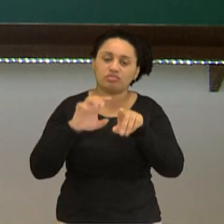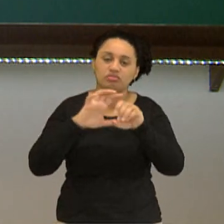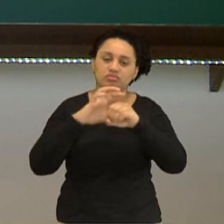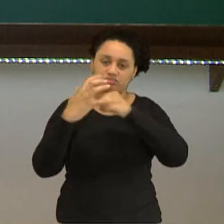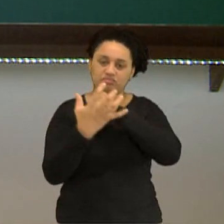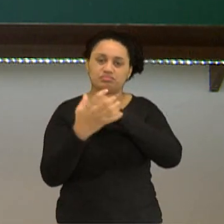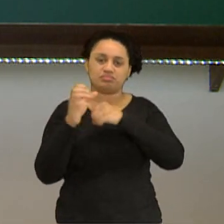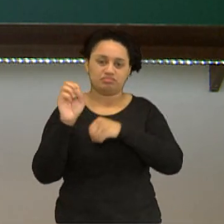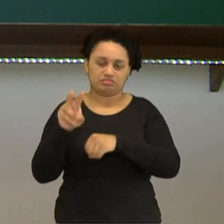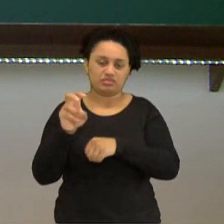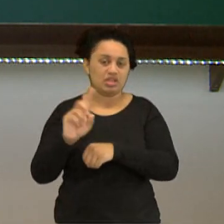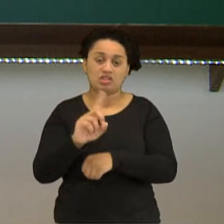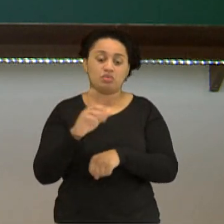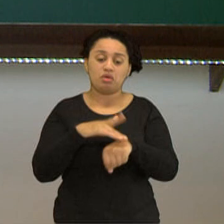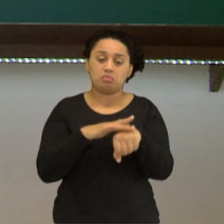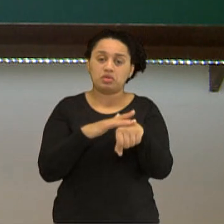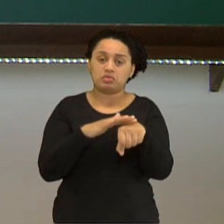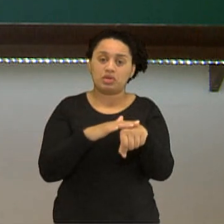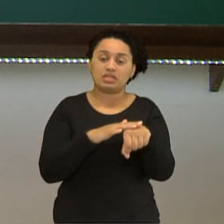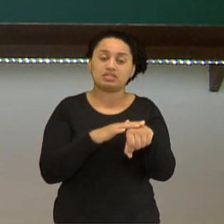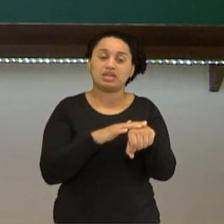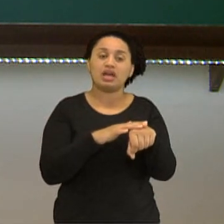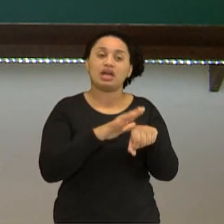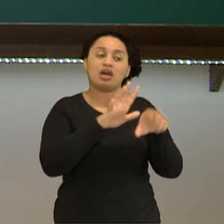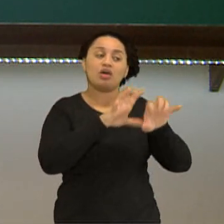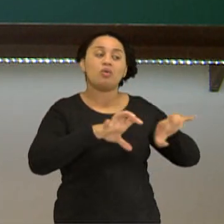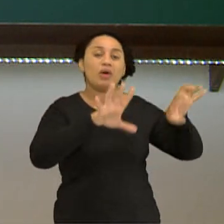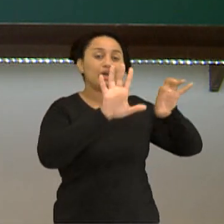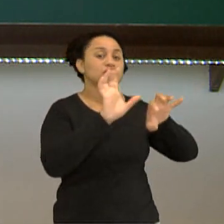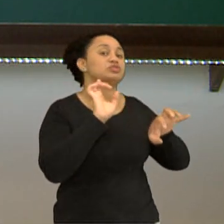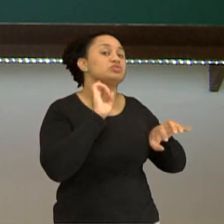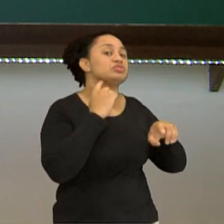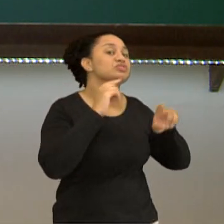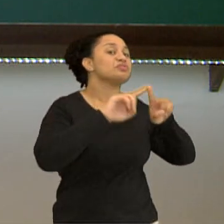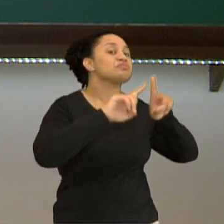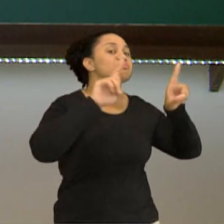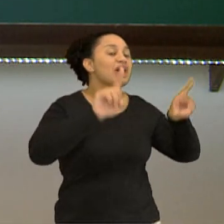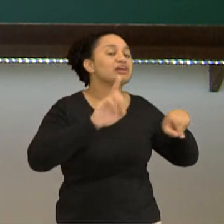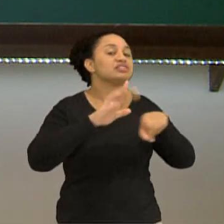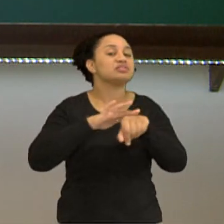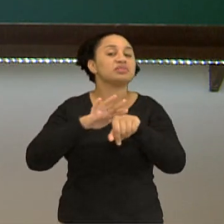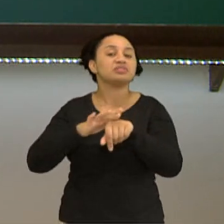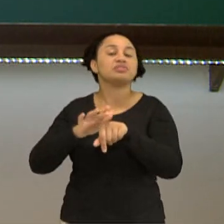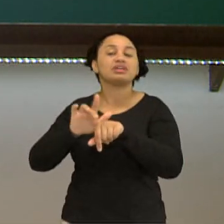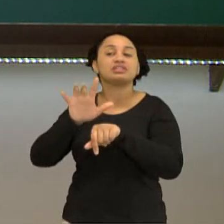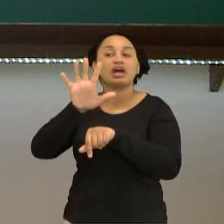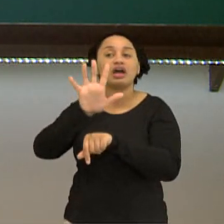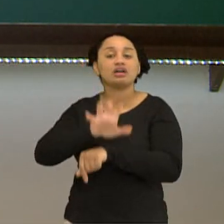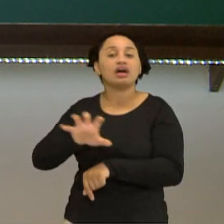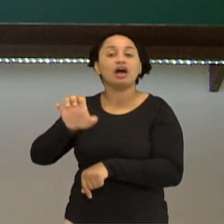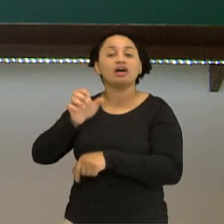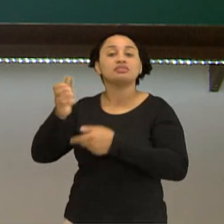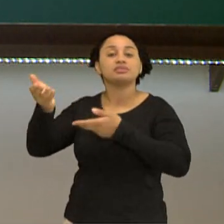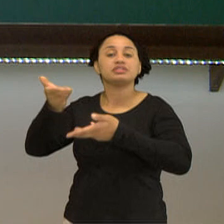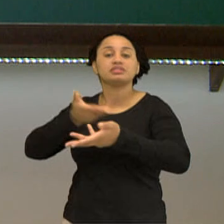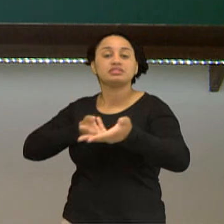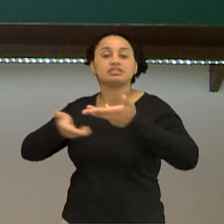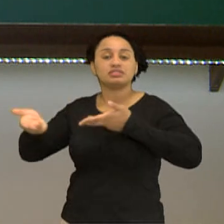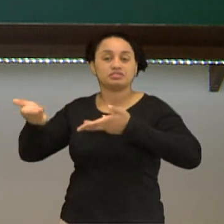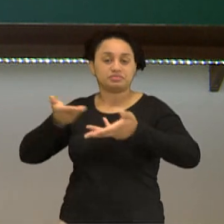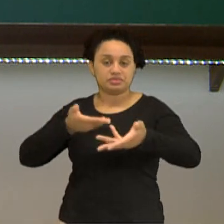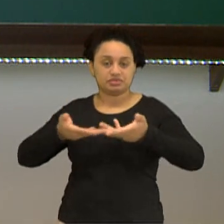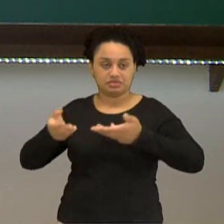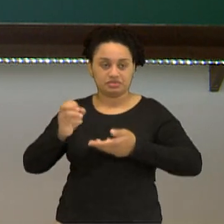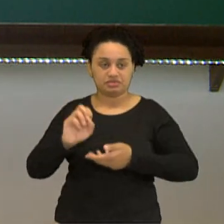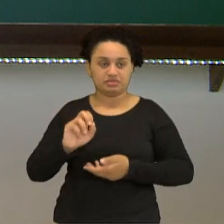coronavírus não é uma doença causada pelo ar contaminado, mas uma doença que utiliza-se do ar para se propagar, tá